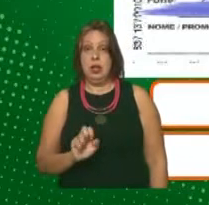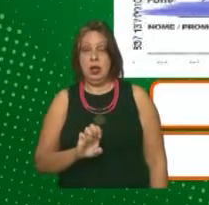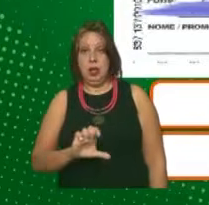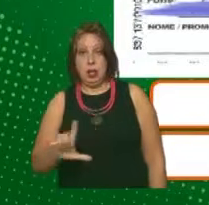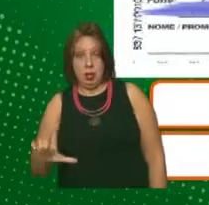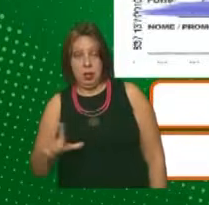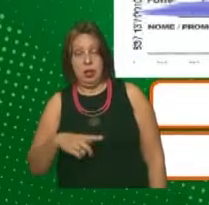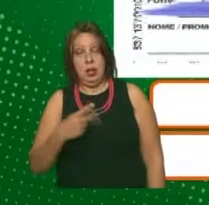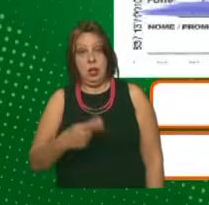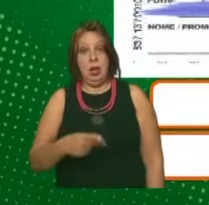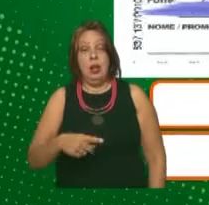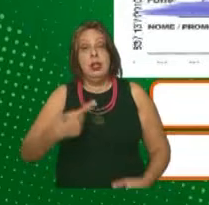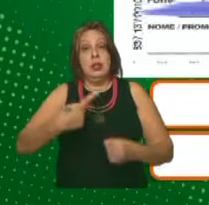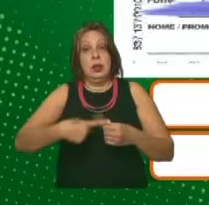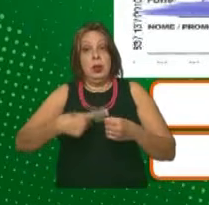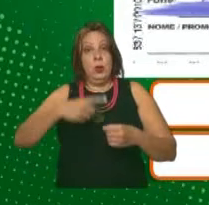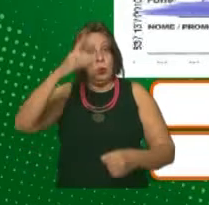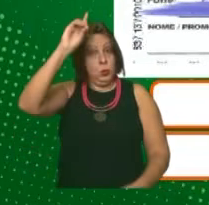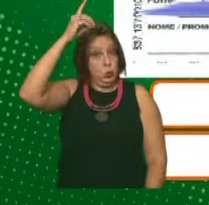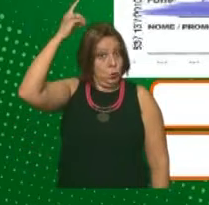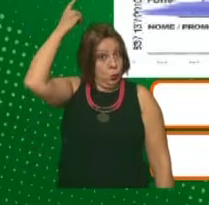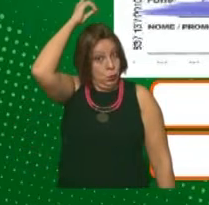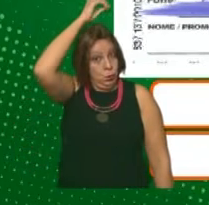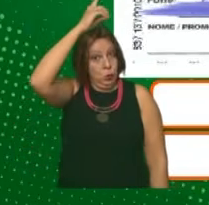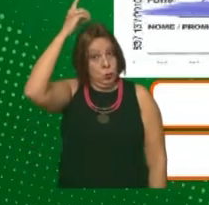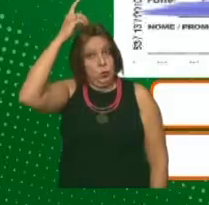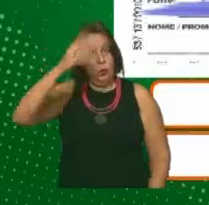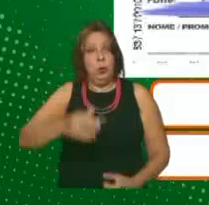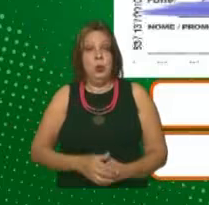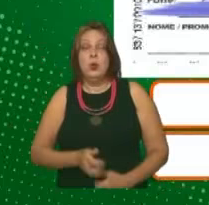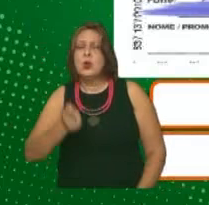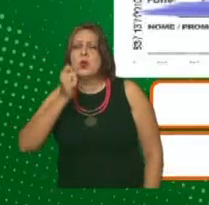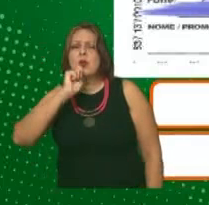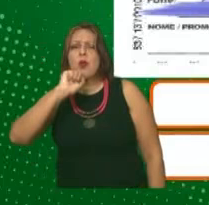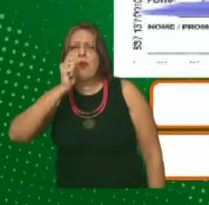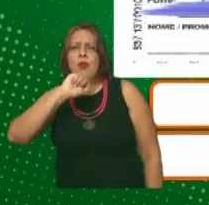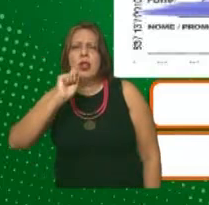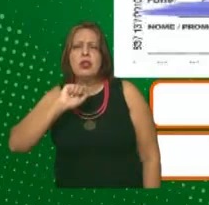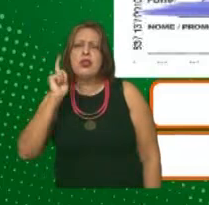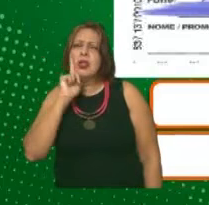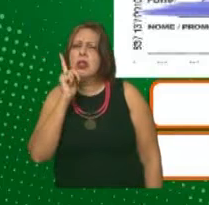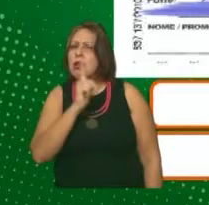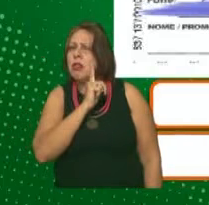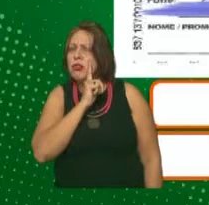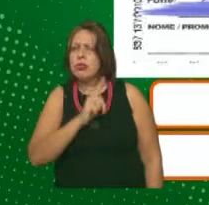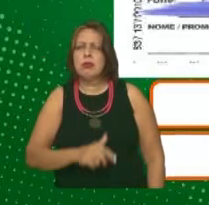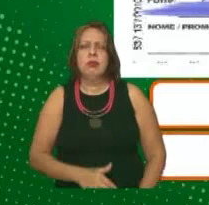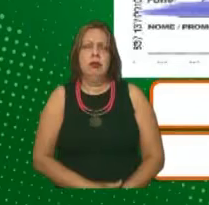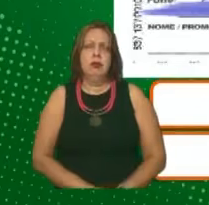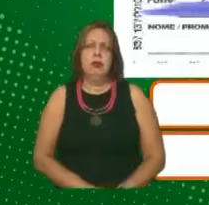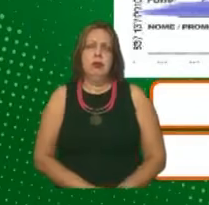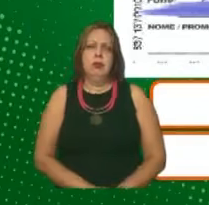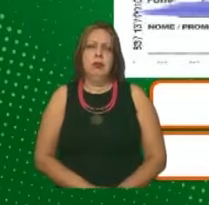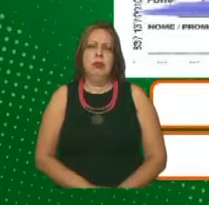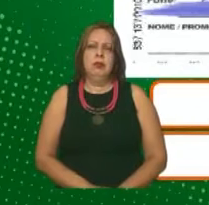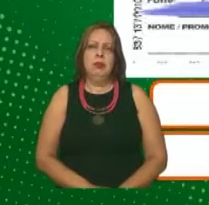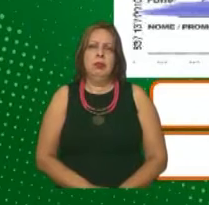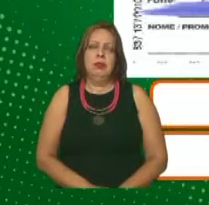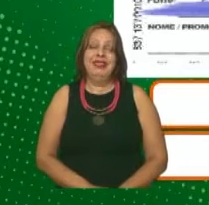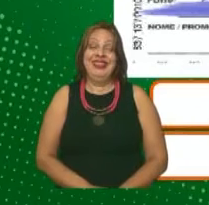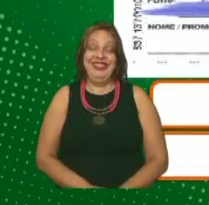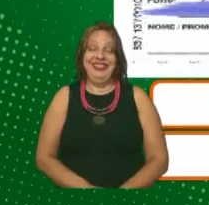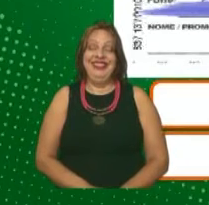de Nossa Senhora das Dores, adquiriu aí na Sorvetes e Lanches, na Nossa Senhora das Dores, olha